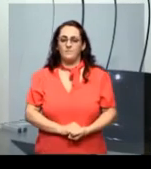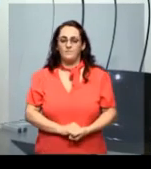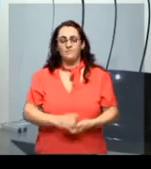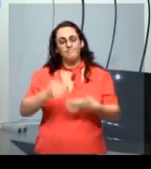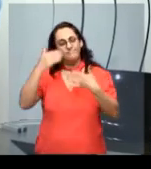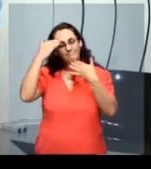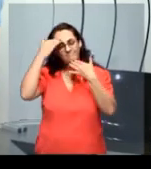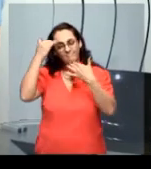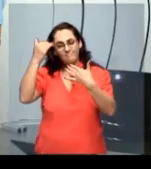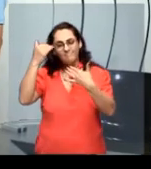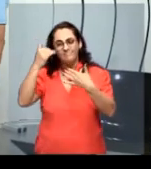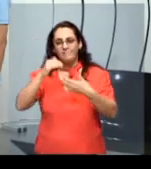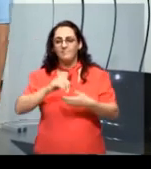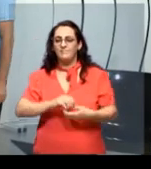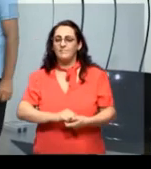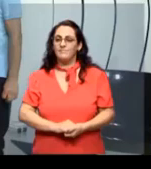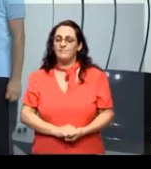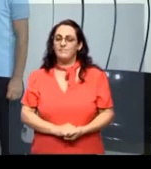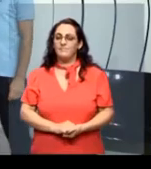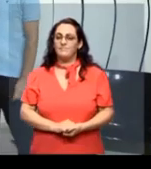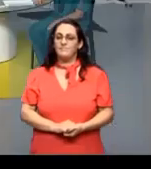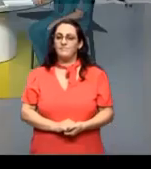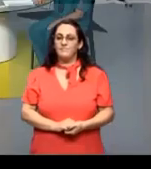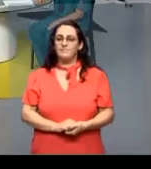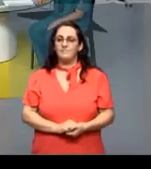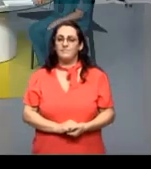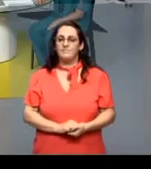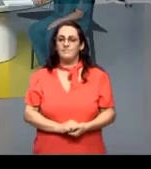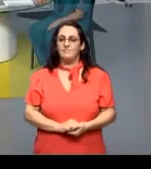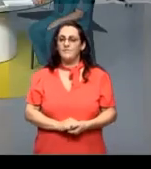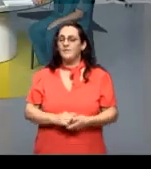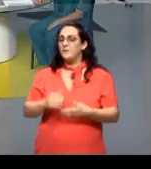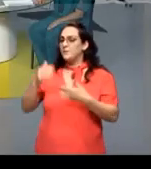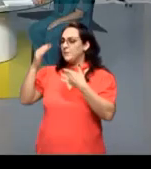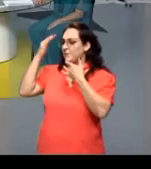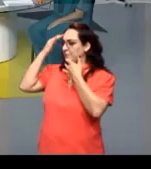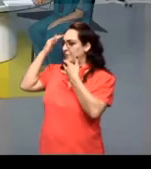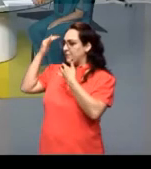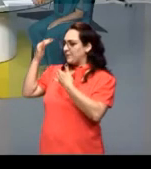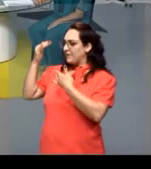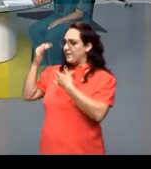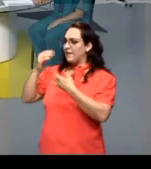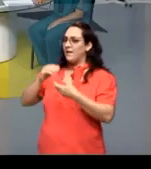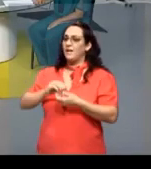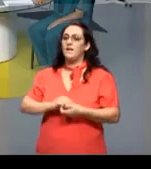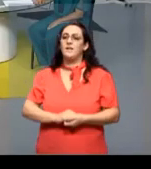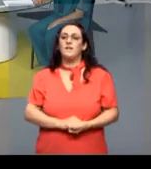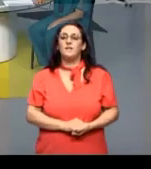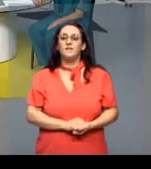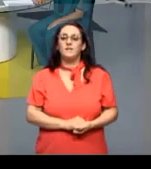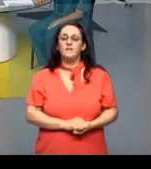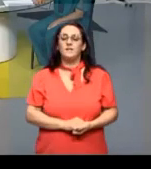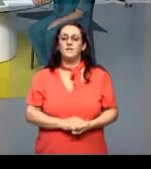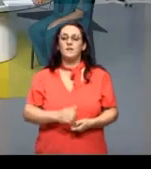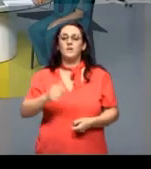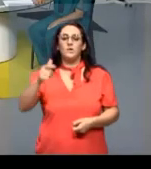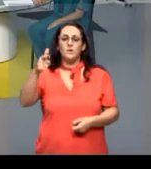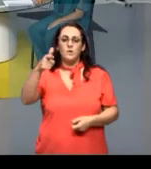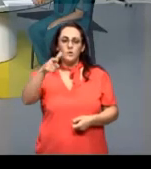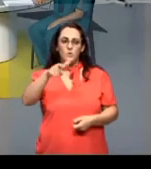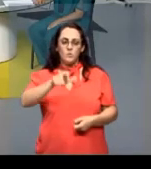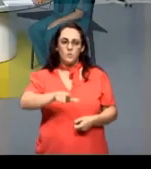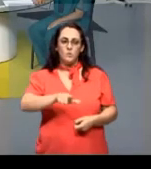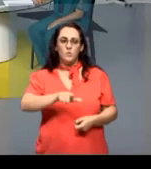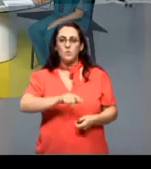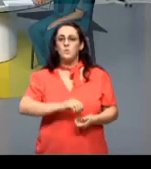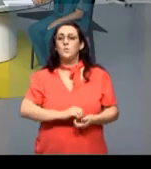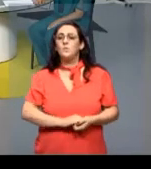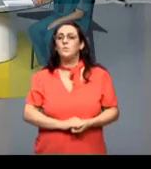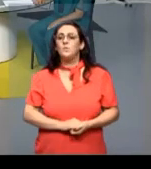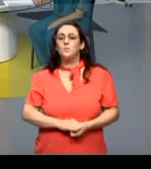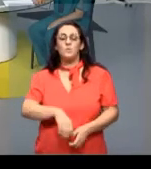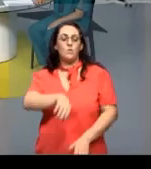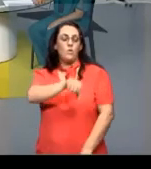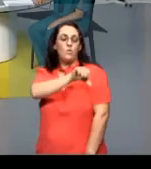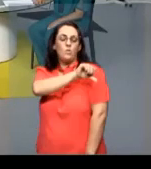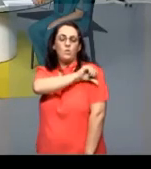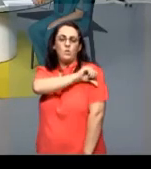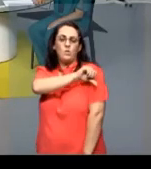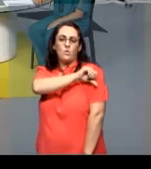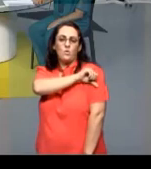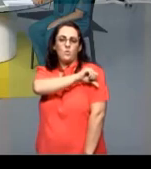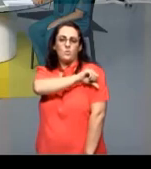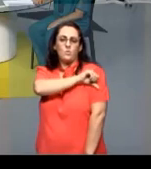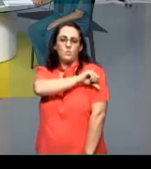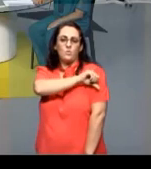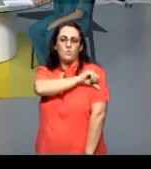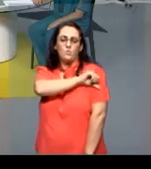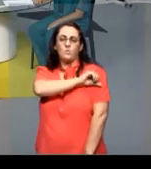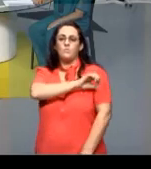Obrigado, Cláudia. Ok, muito obrigada. Vamos ver a próxima? Do nono ano, professor, para o